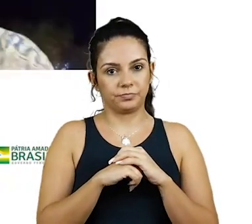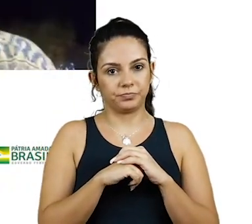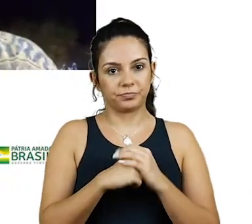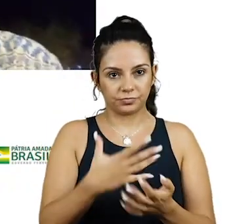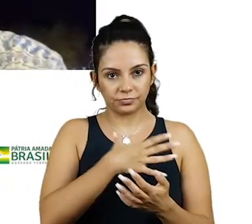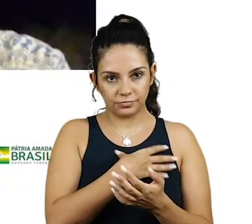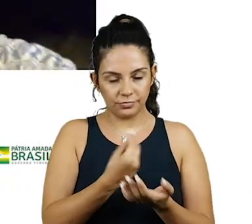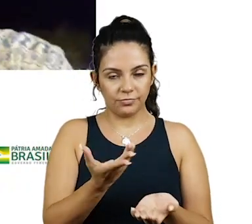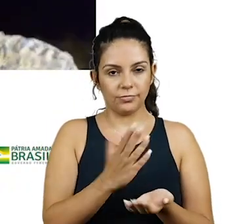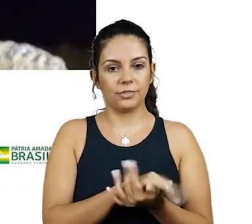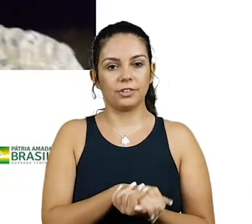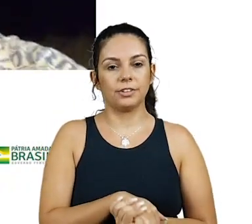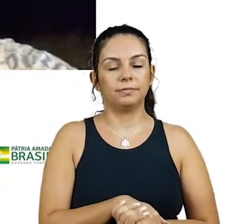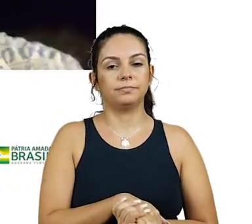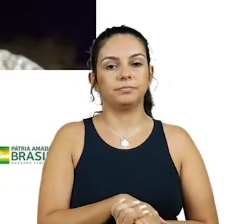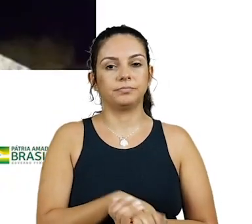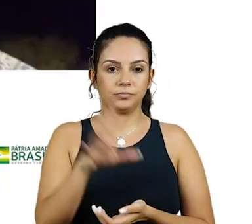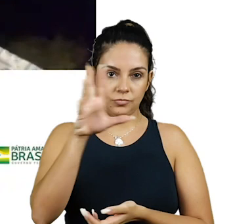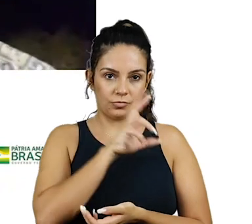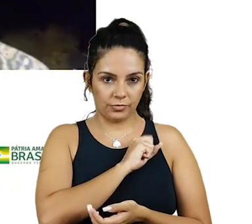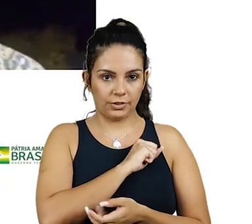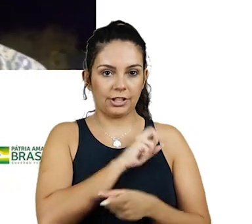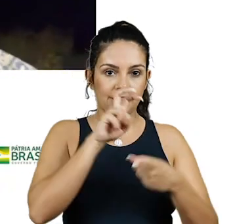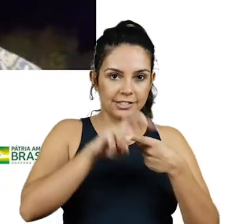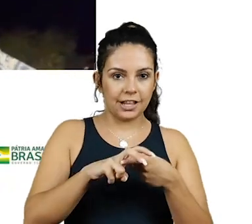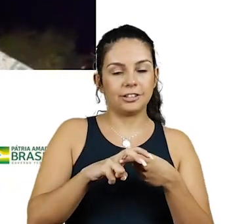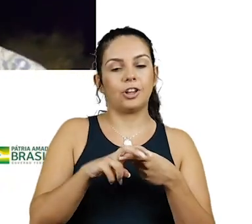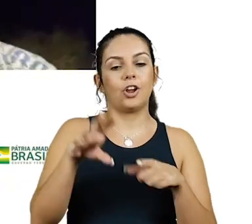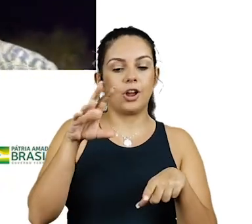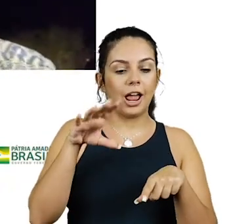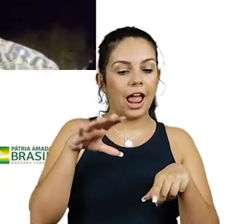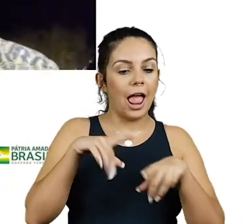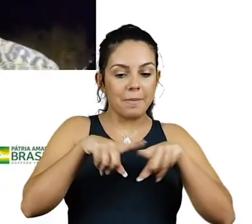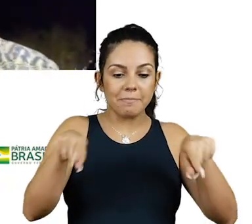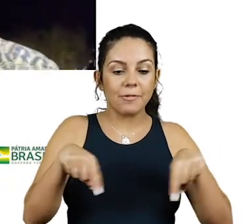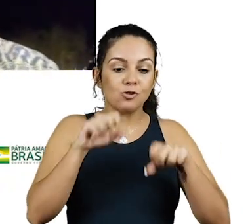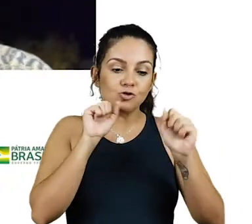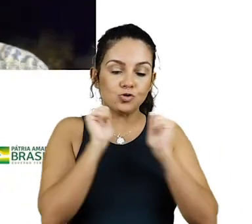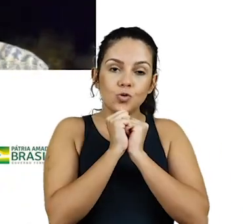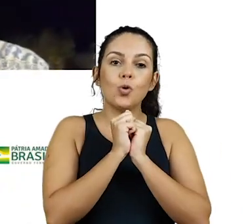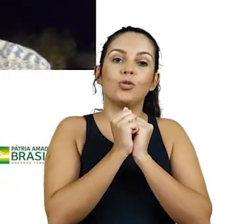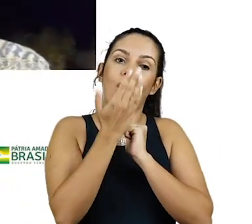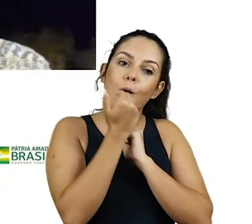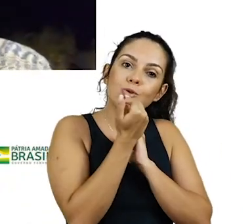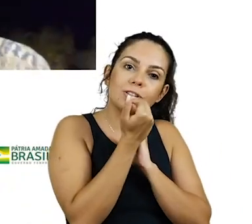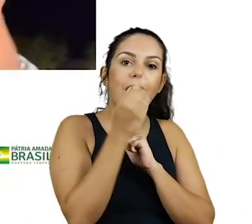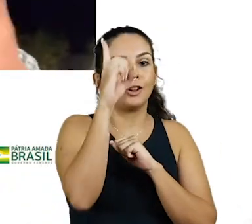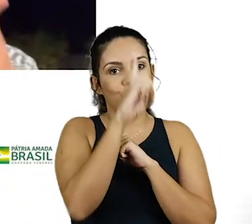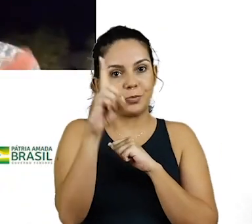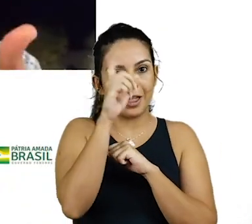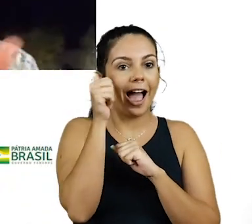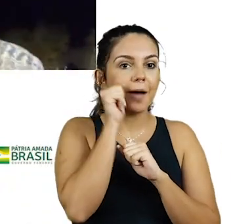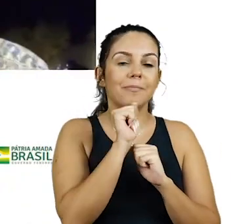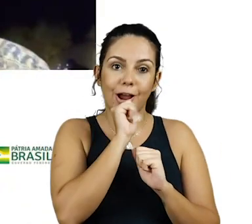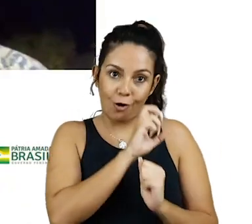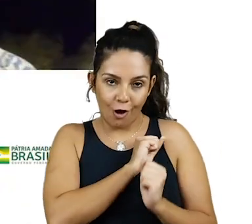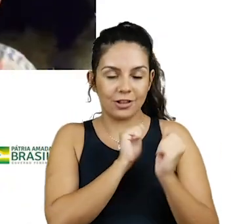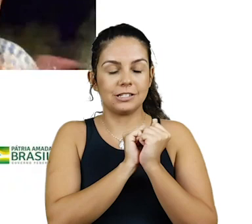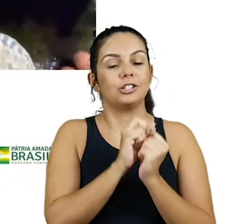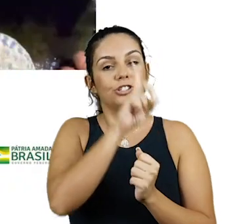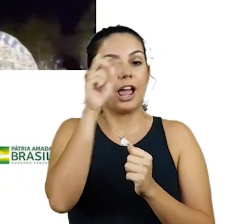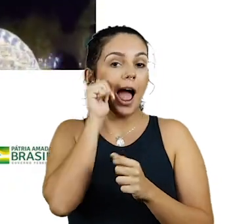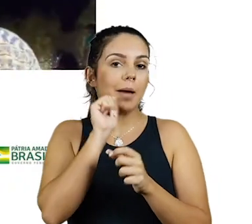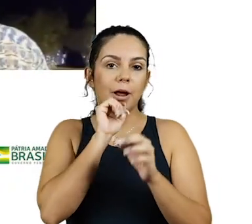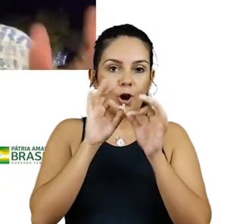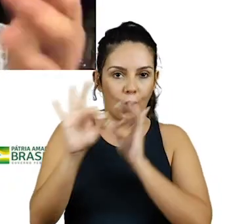com o filho, né? Você sabe do que eu estou falando. Ela gosta de sentar na mesa para almoçar no domingo, essa coisa toda. Não estava dando, né? Passei Dia das Mães longe dela,